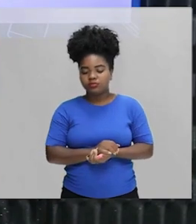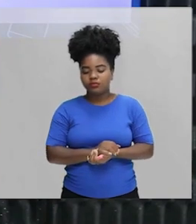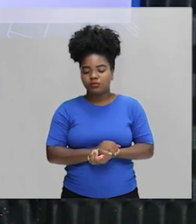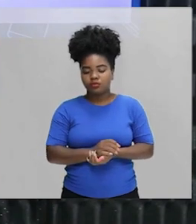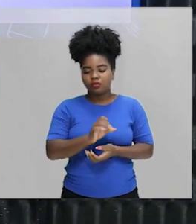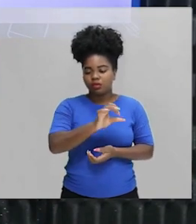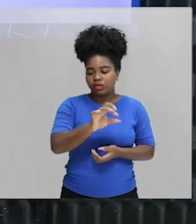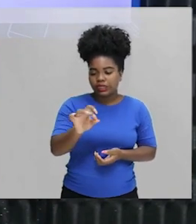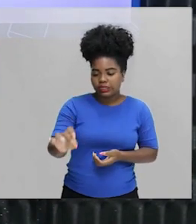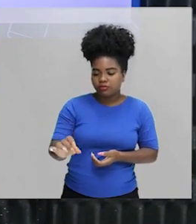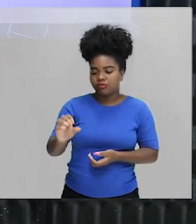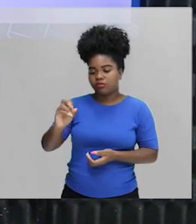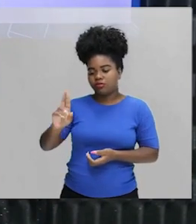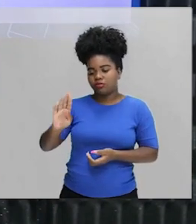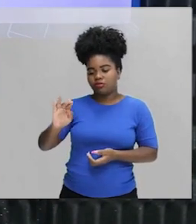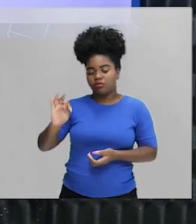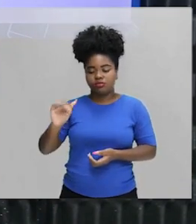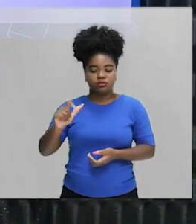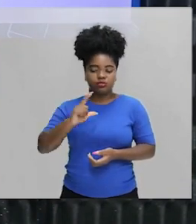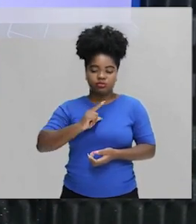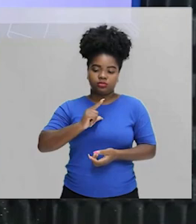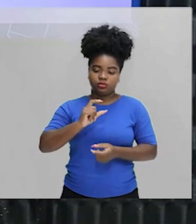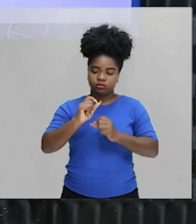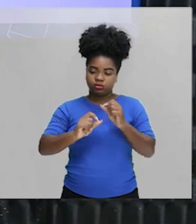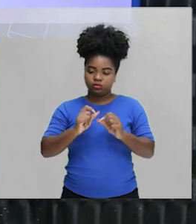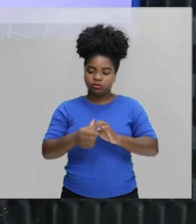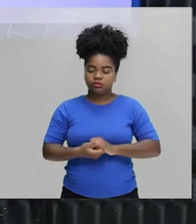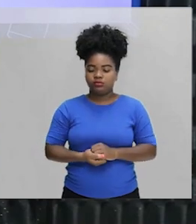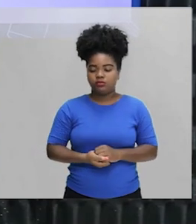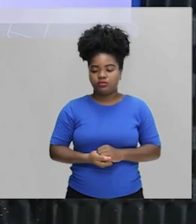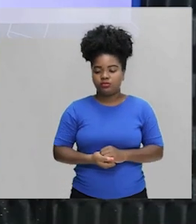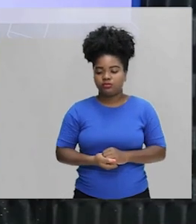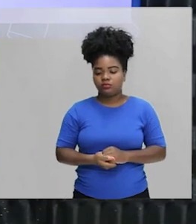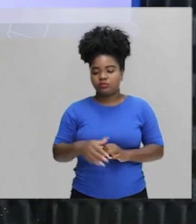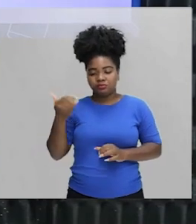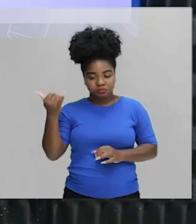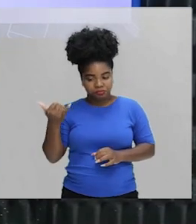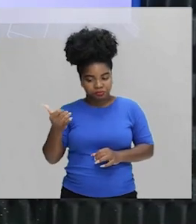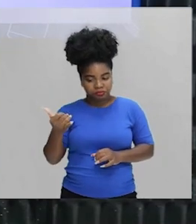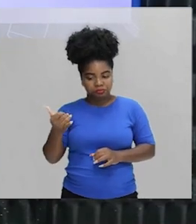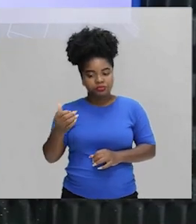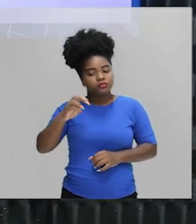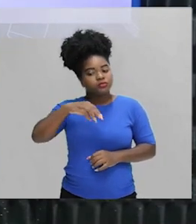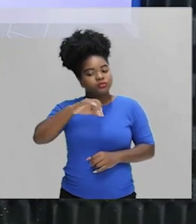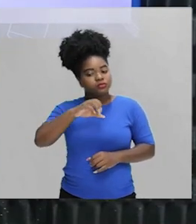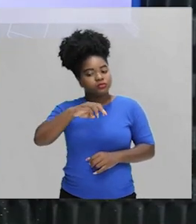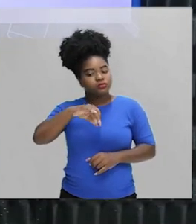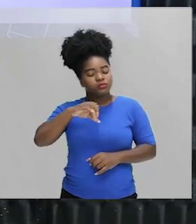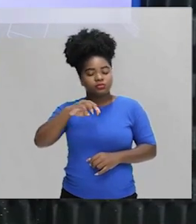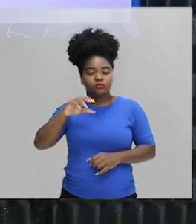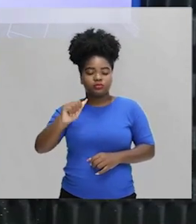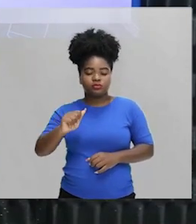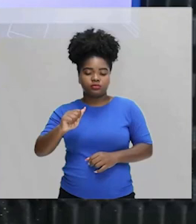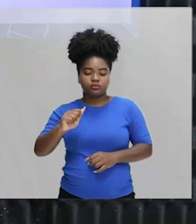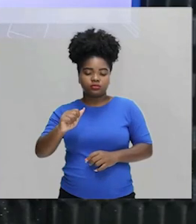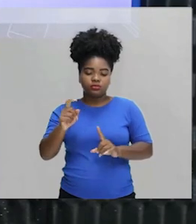cada órbita tem ali o seu tem ali o seu a sua energia que nós chamamos de energia mínima né a energia mínima